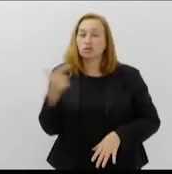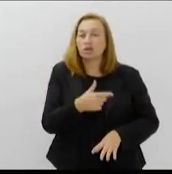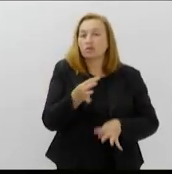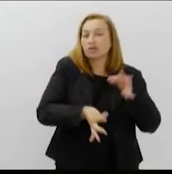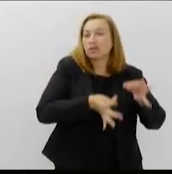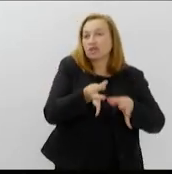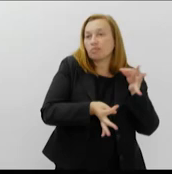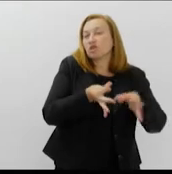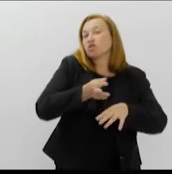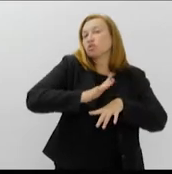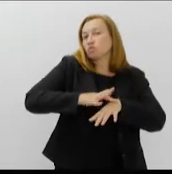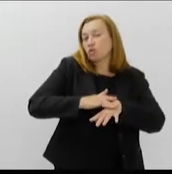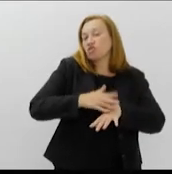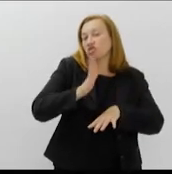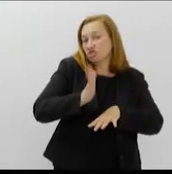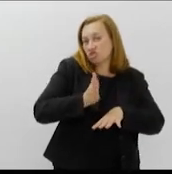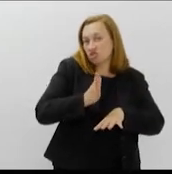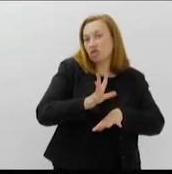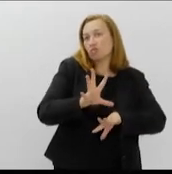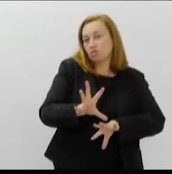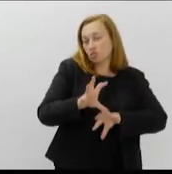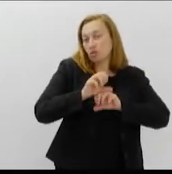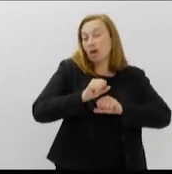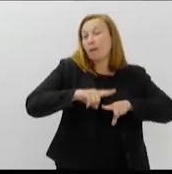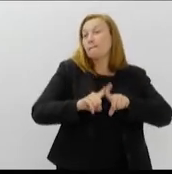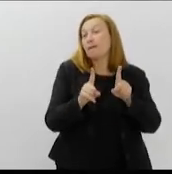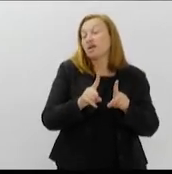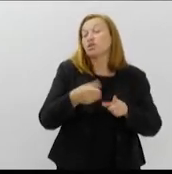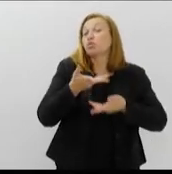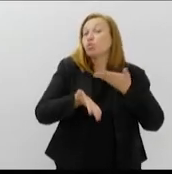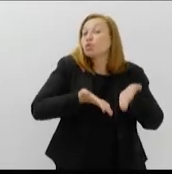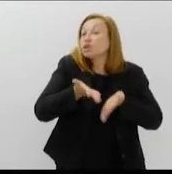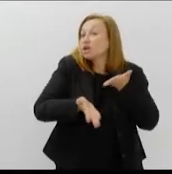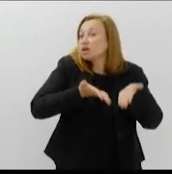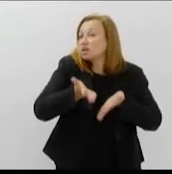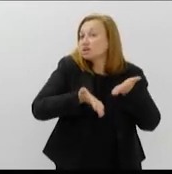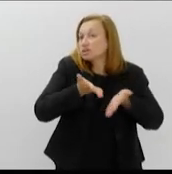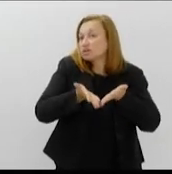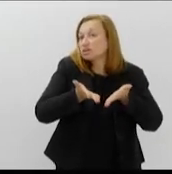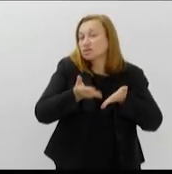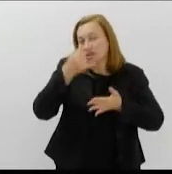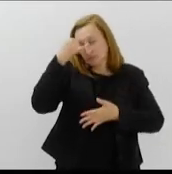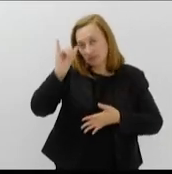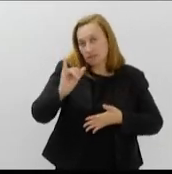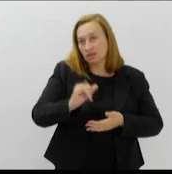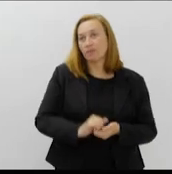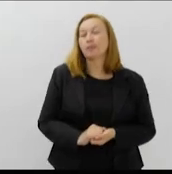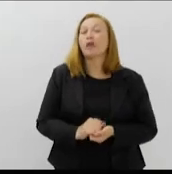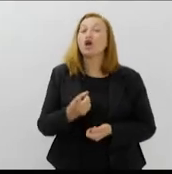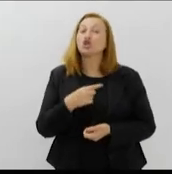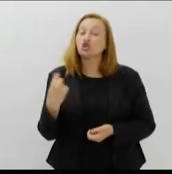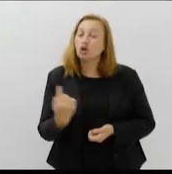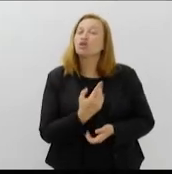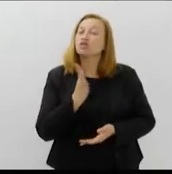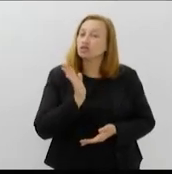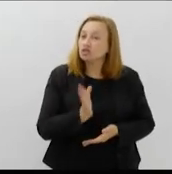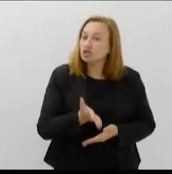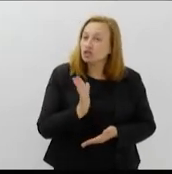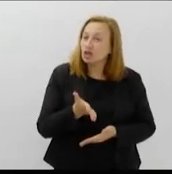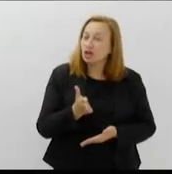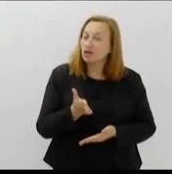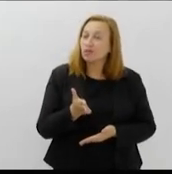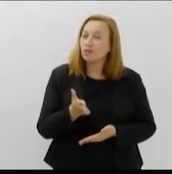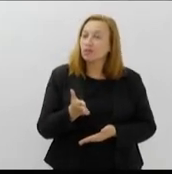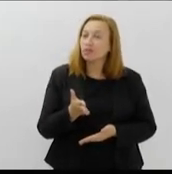doenças já existentes, sobretudo cuidando da prevenção. Nós já temos